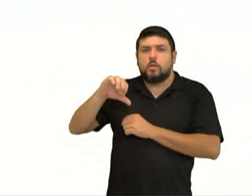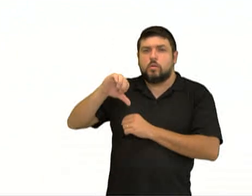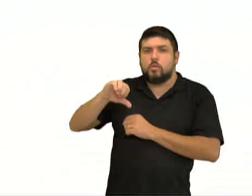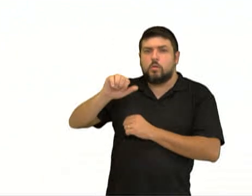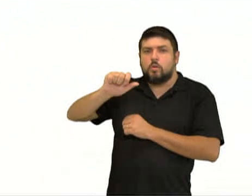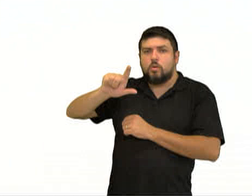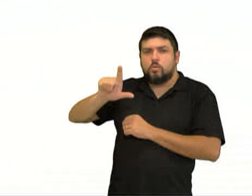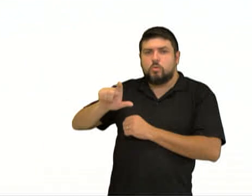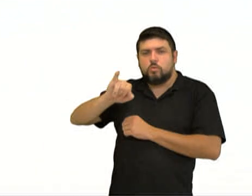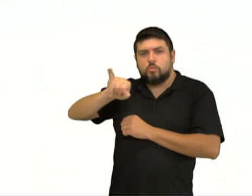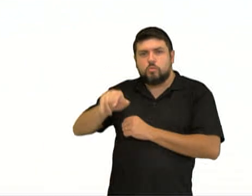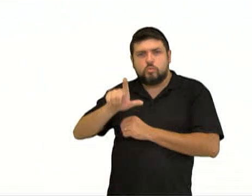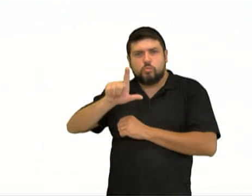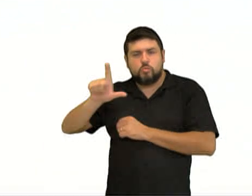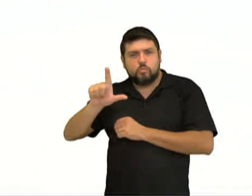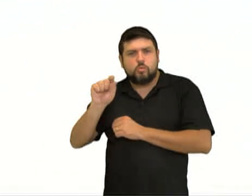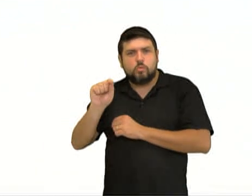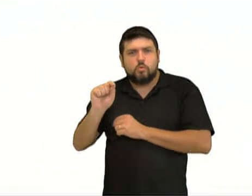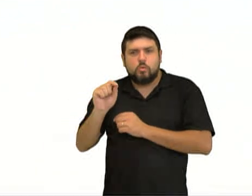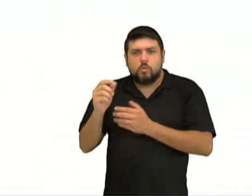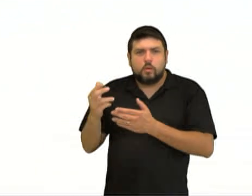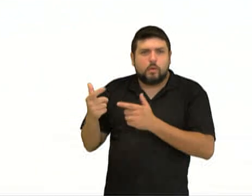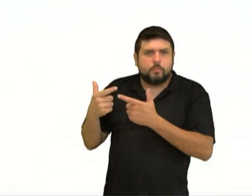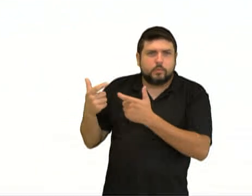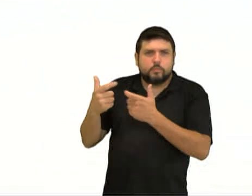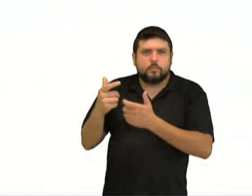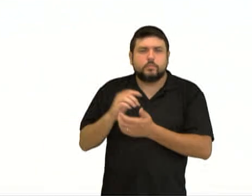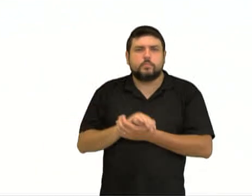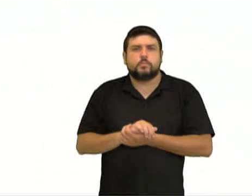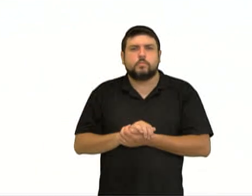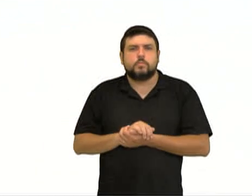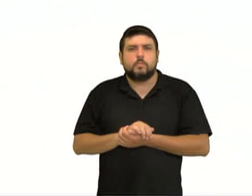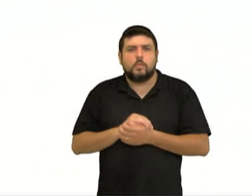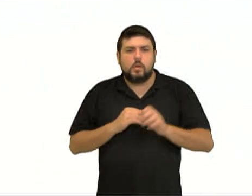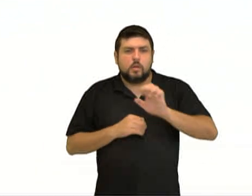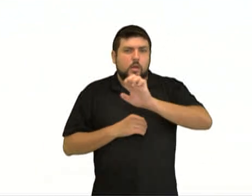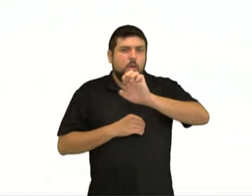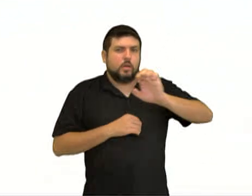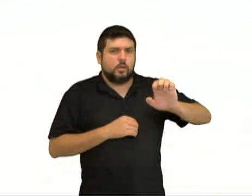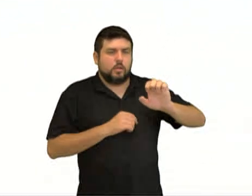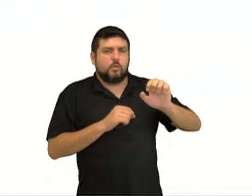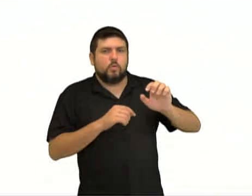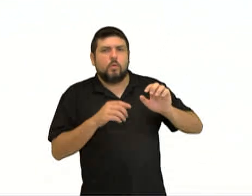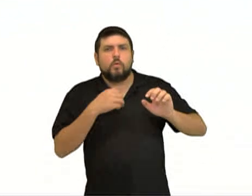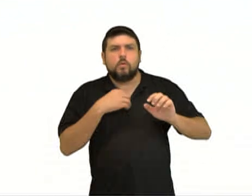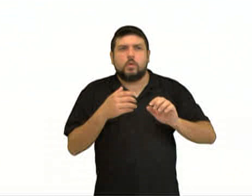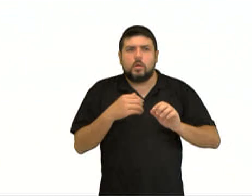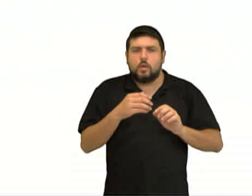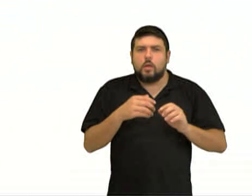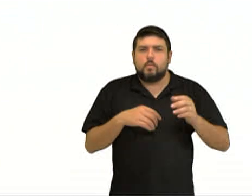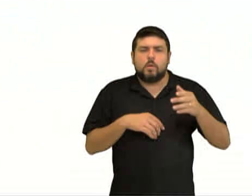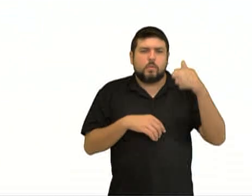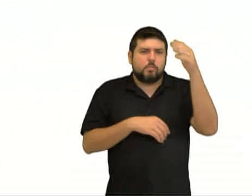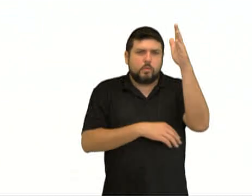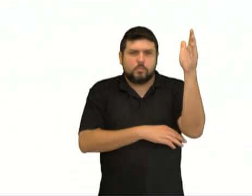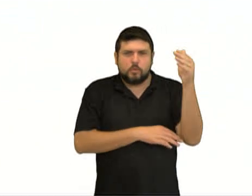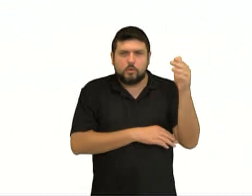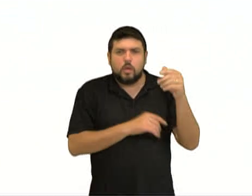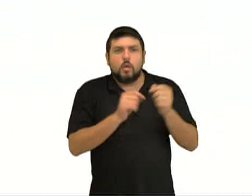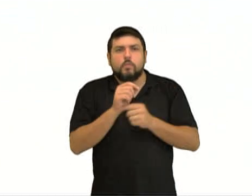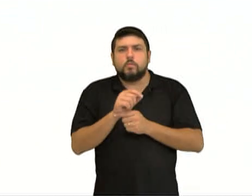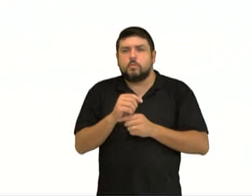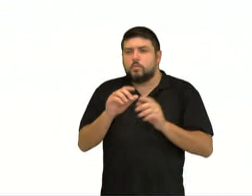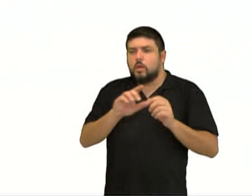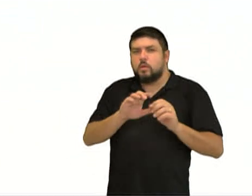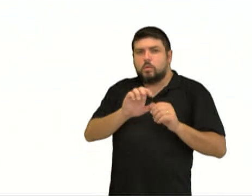vê aí um painel da luta de São Paulo. Do lado esquerdo, a República Brasileira. Do lado direito, a liberdade com a bandeira de